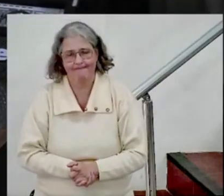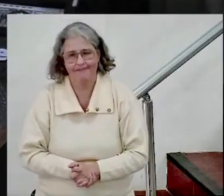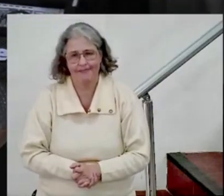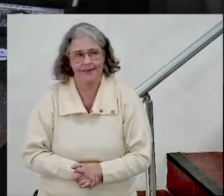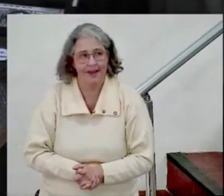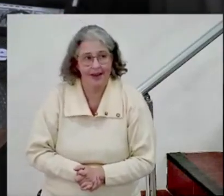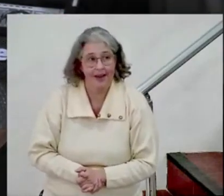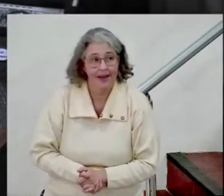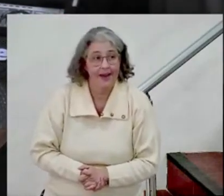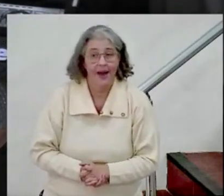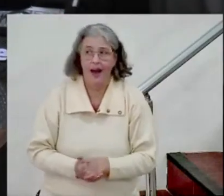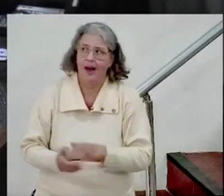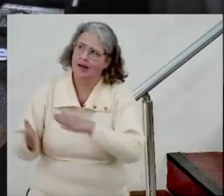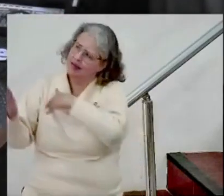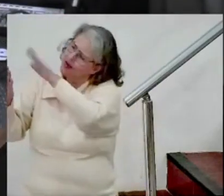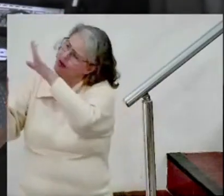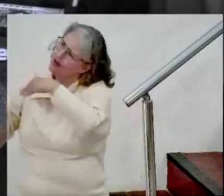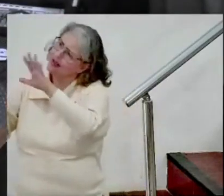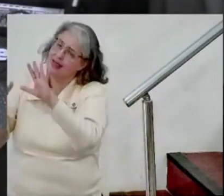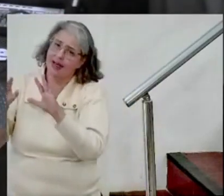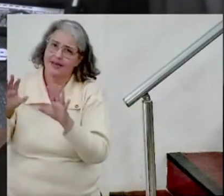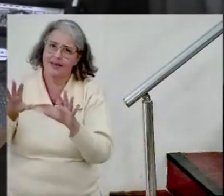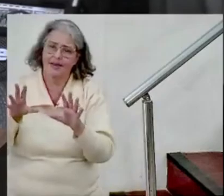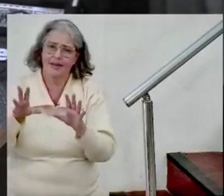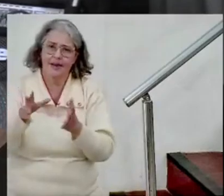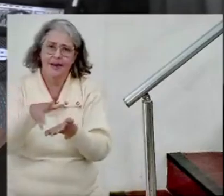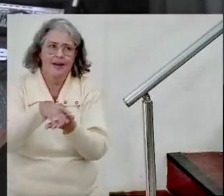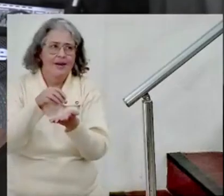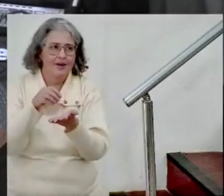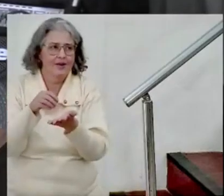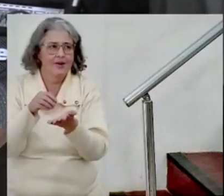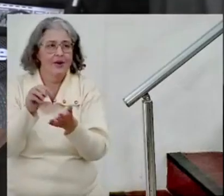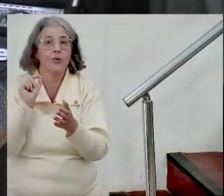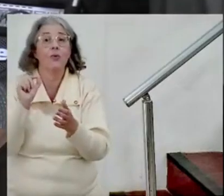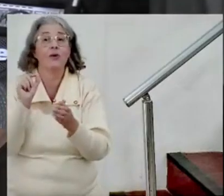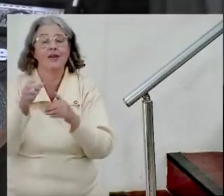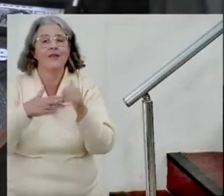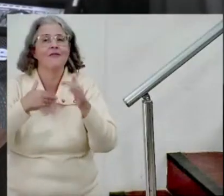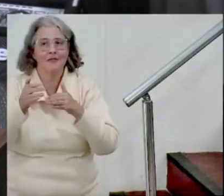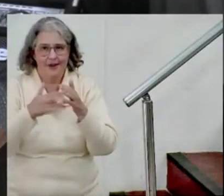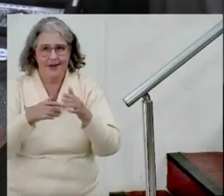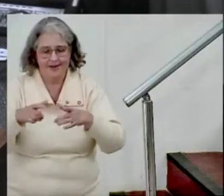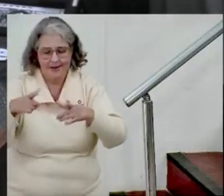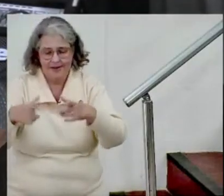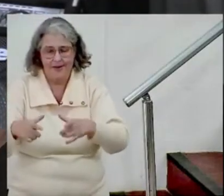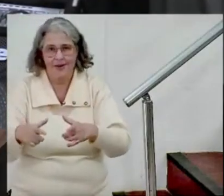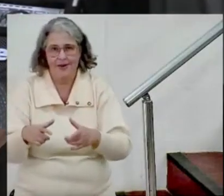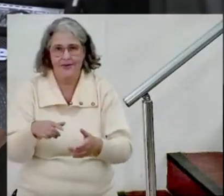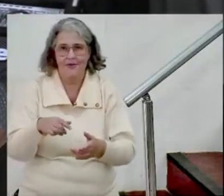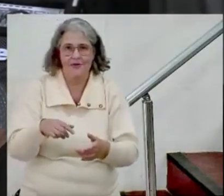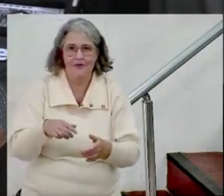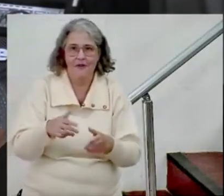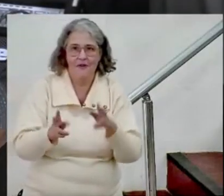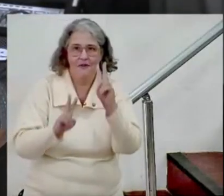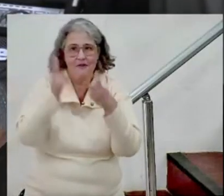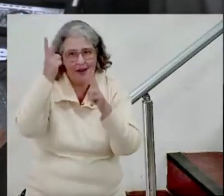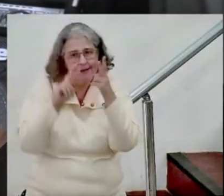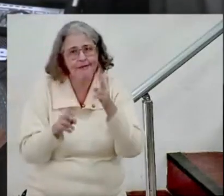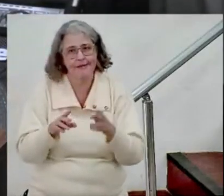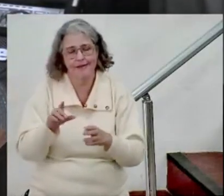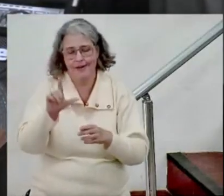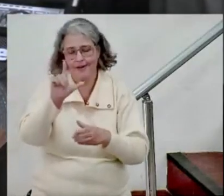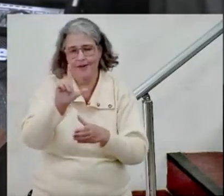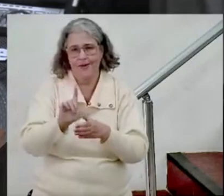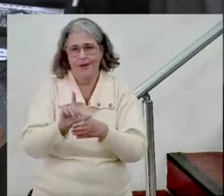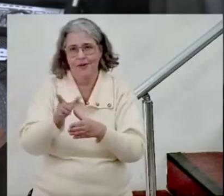pintadas. E Senaqueribe retratou o que ele fez na cidade de Laquis. Ele estava em Laquis, como você sabe,